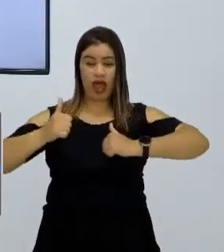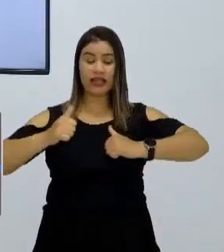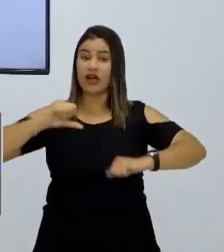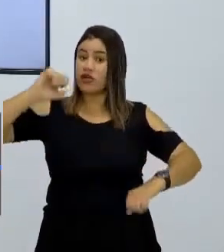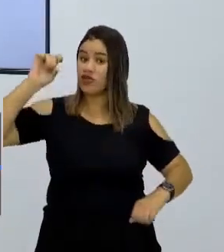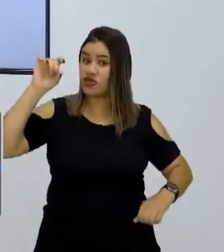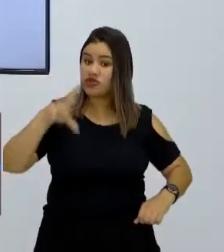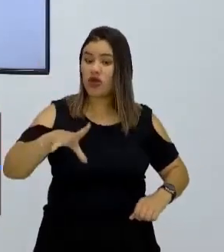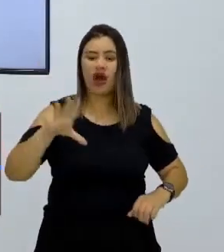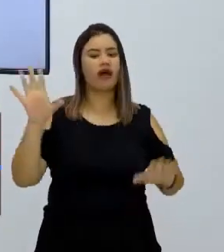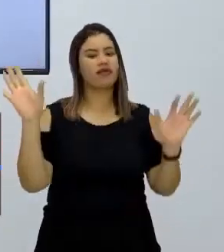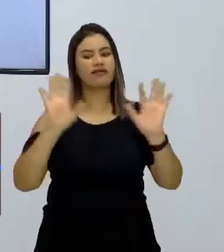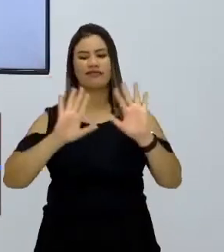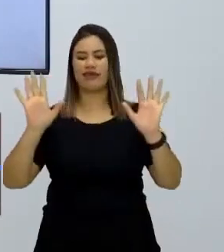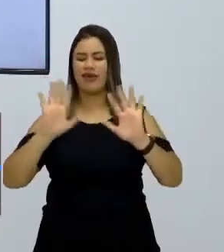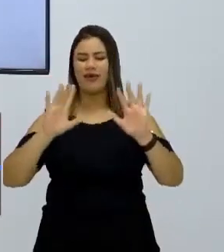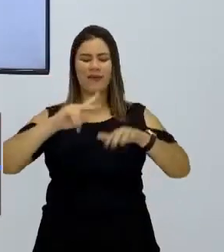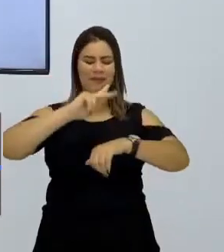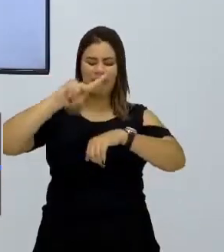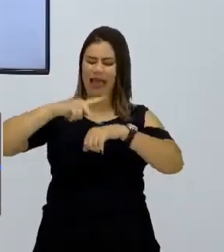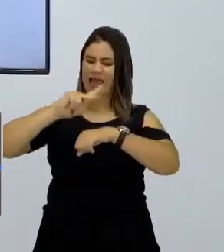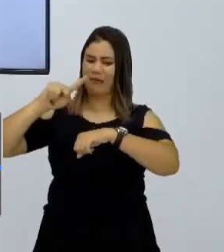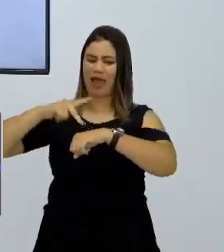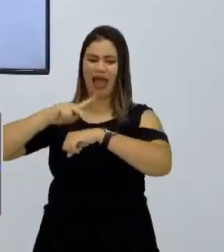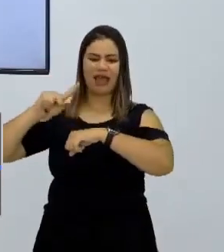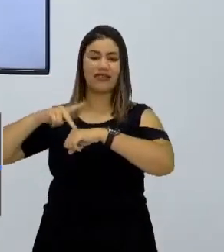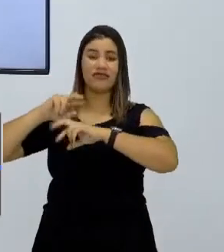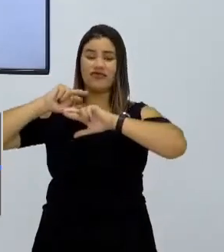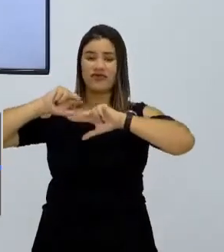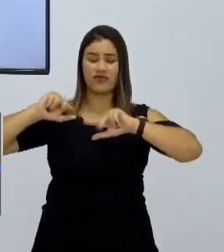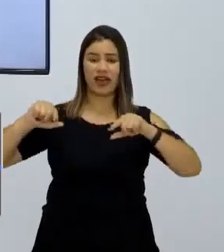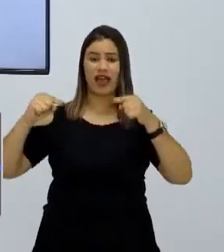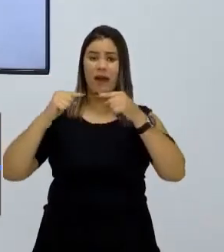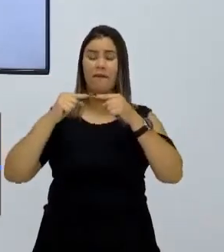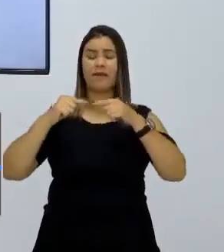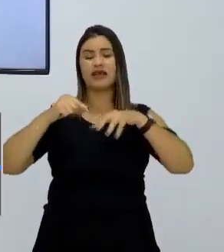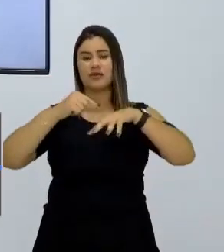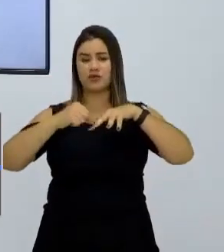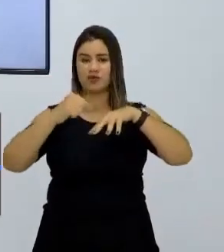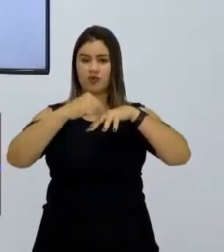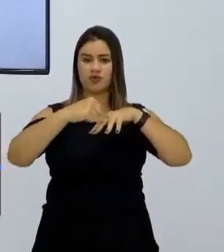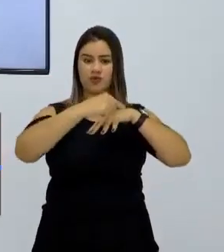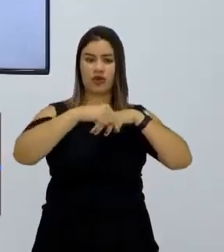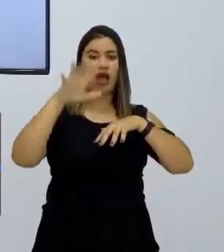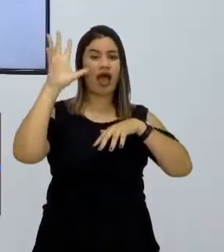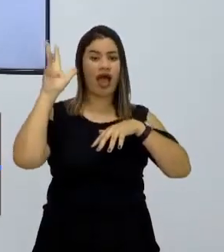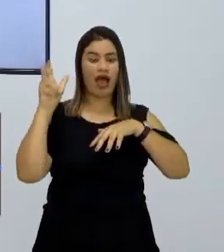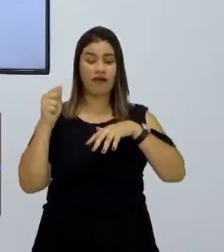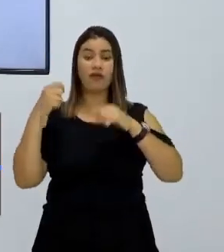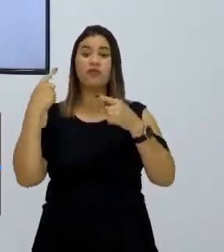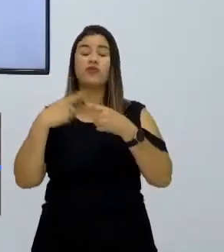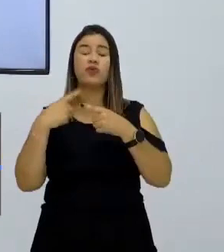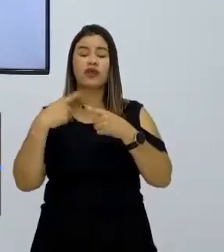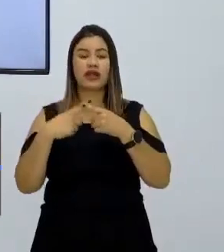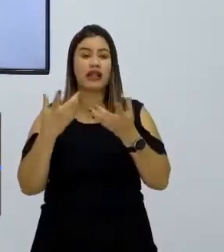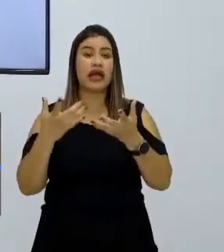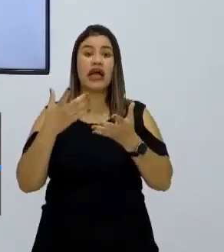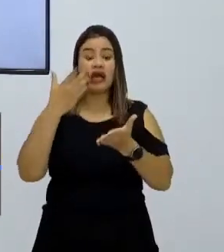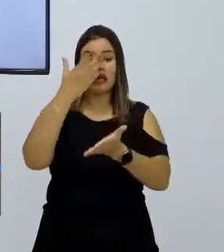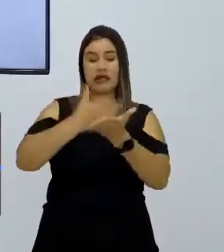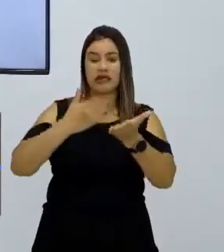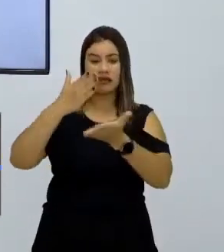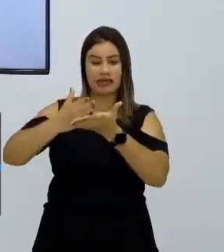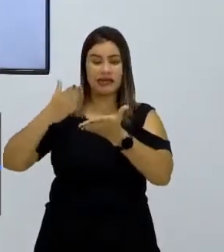países do continente africano, né, porque na partilha do continente não se preocuparam, né, com as etnias,